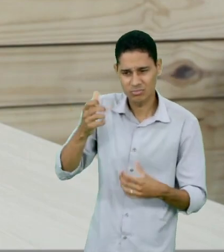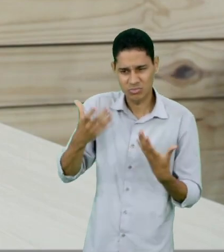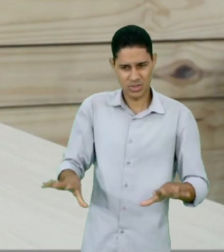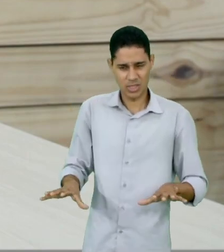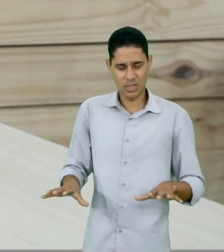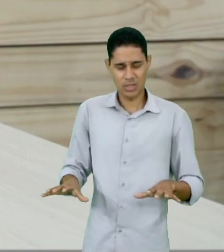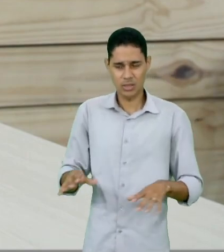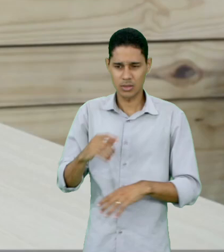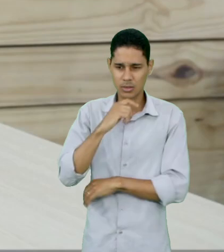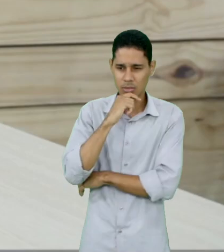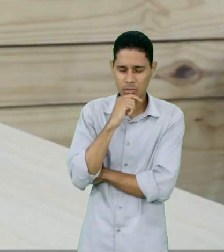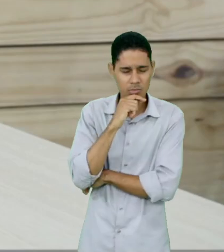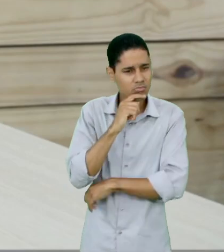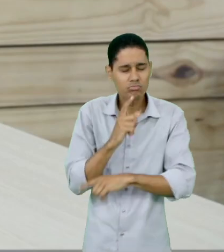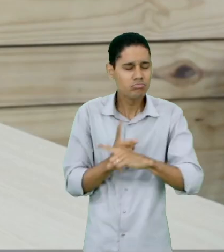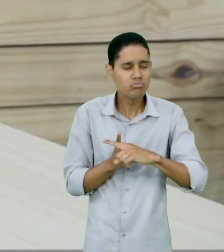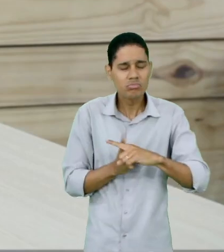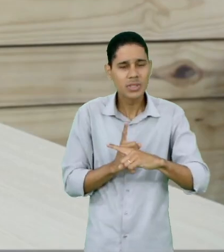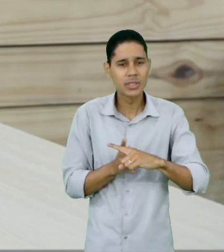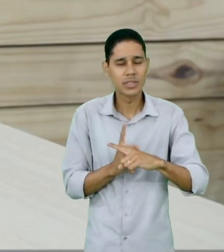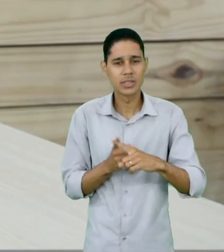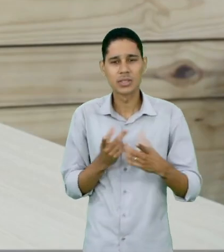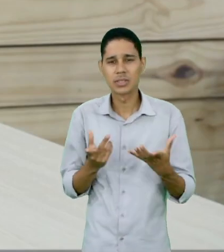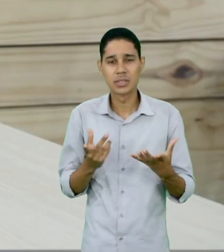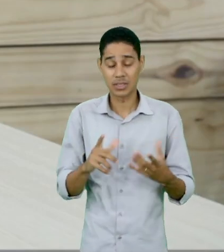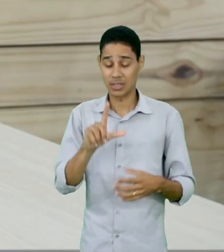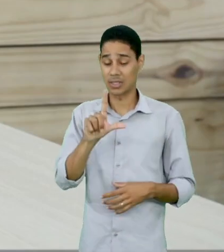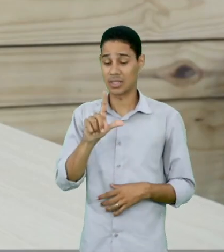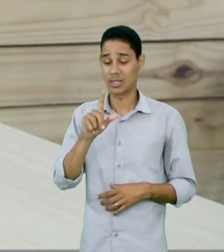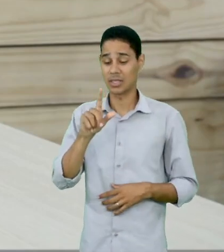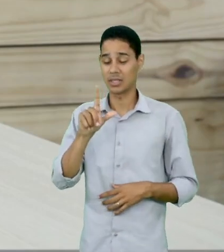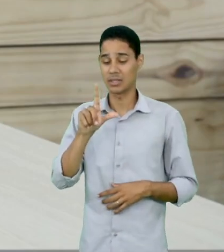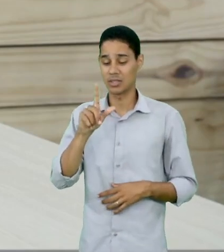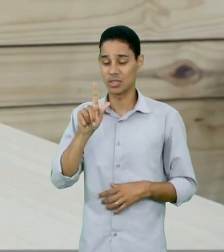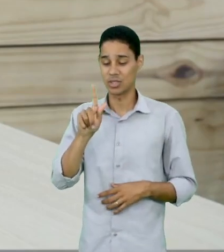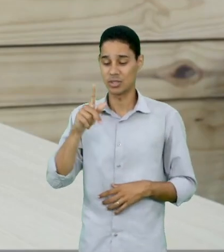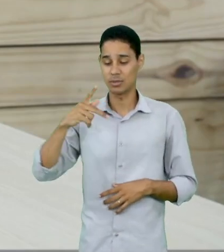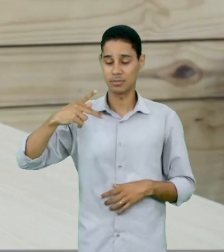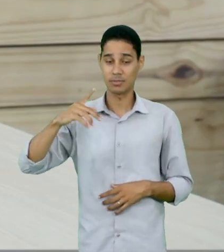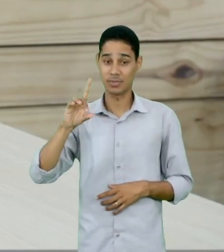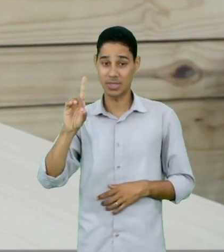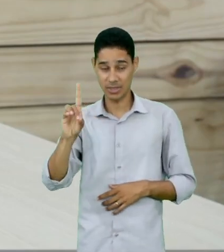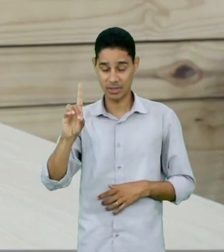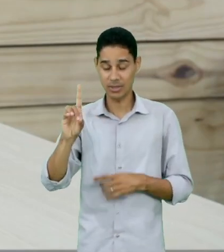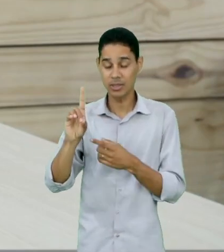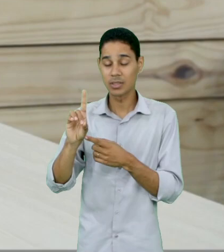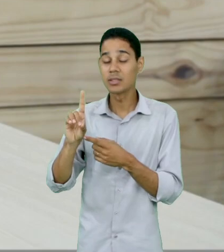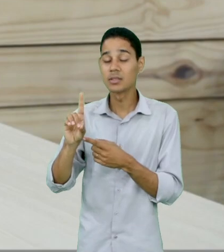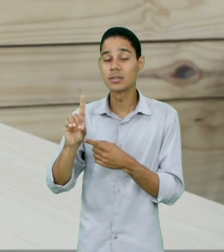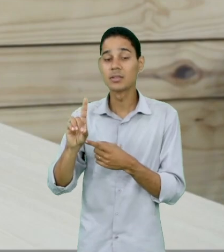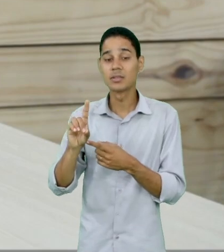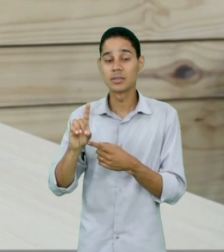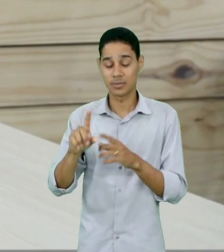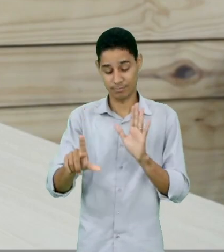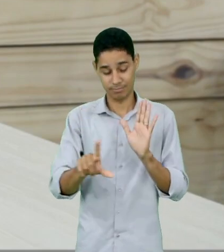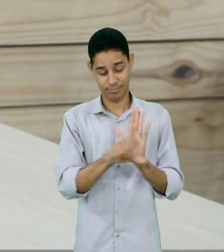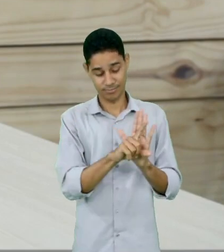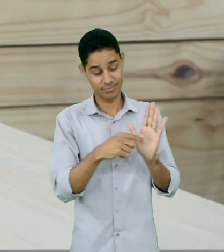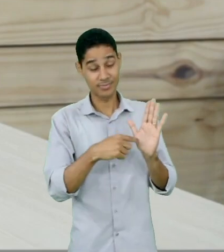Por quê? Na LGPD, existe uma situação que obriga que o